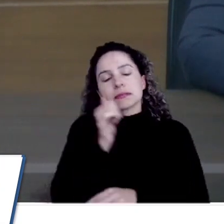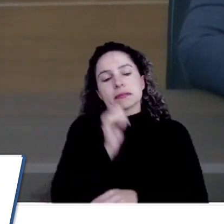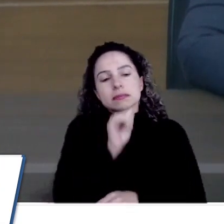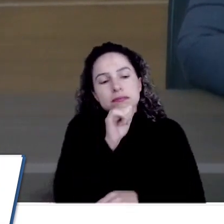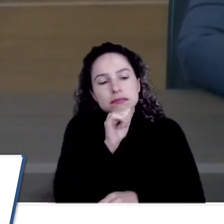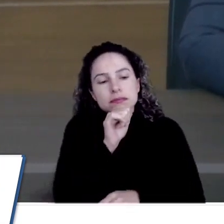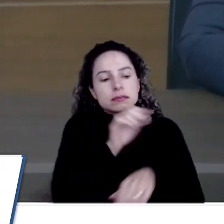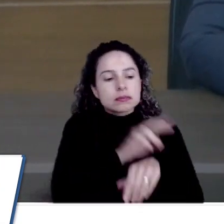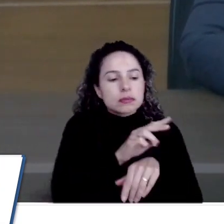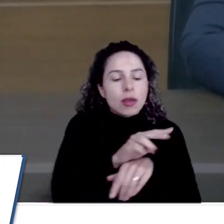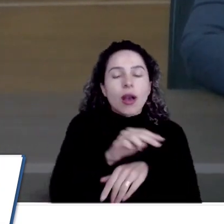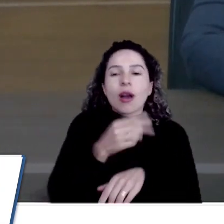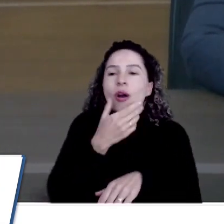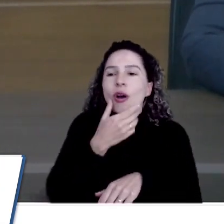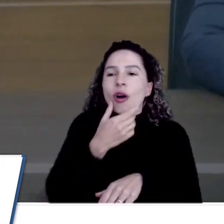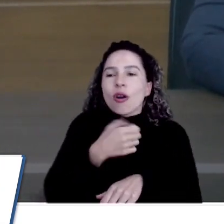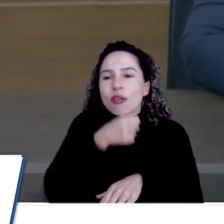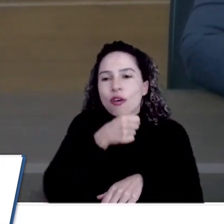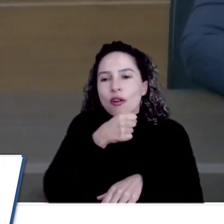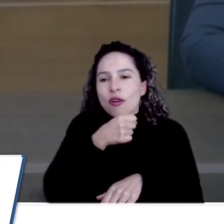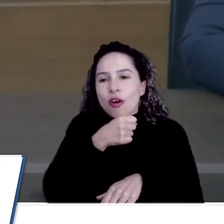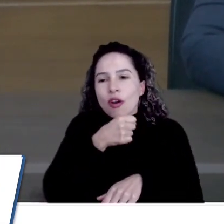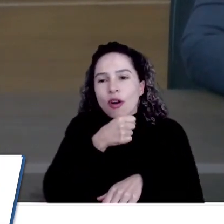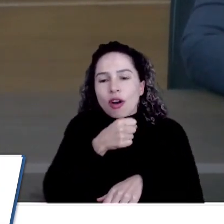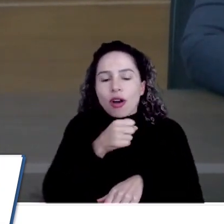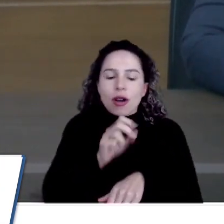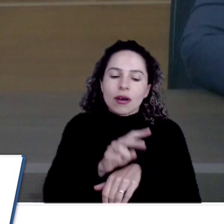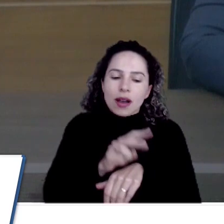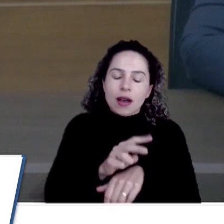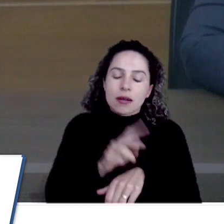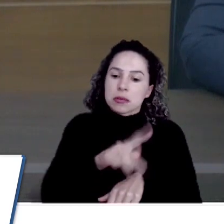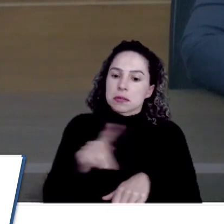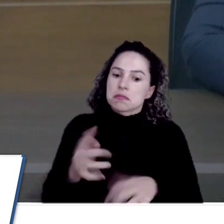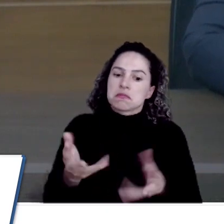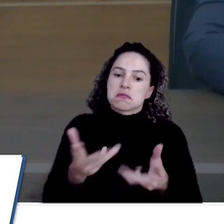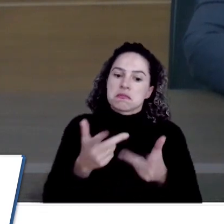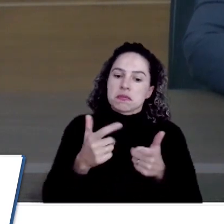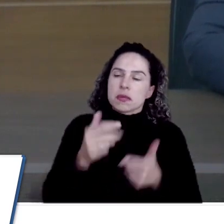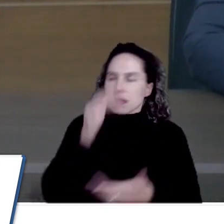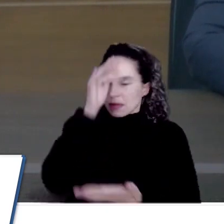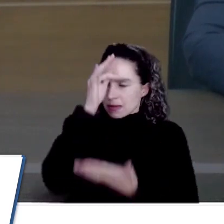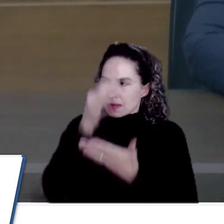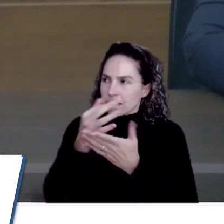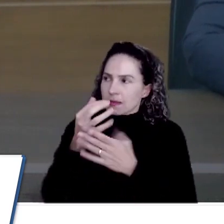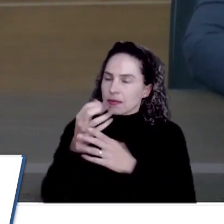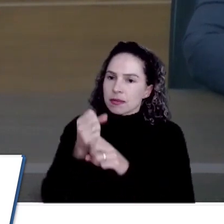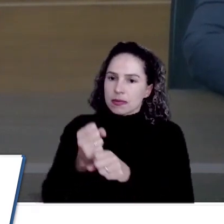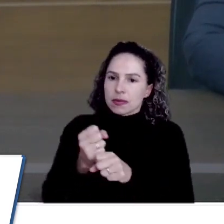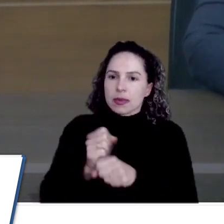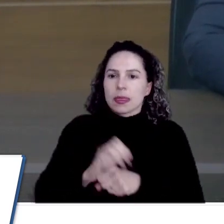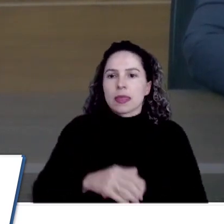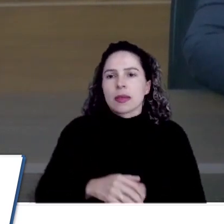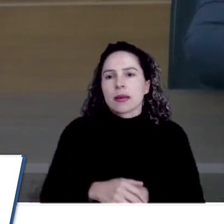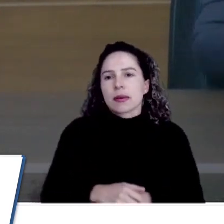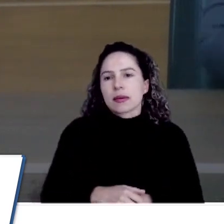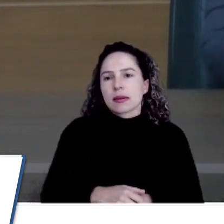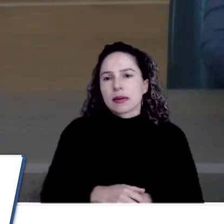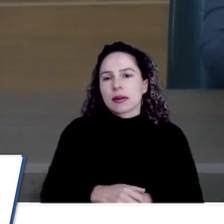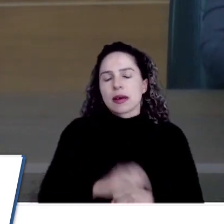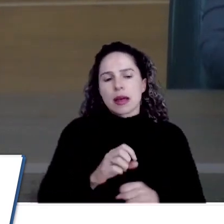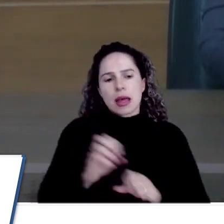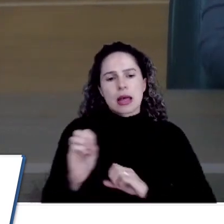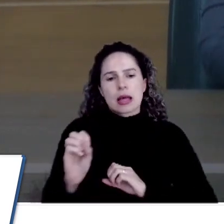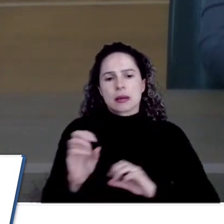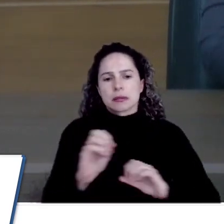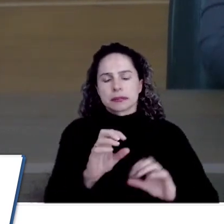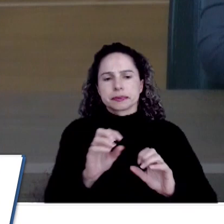avó acolhedora, professora exemplar e ativa na fé. A fecundidade do seu testemunho vem